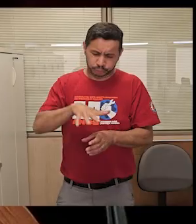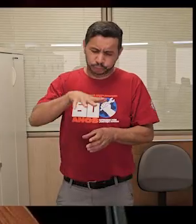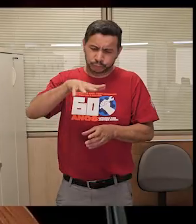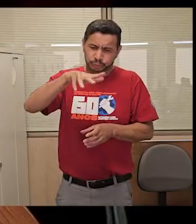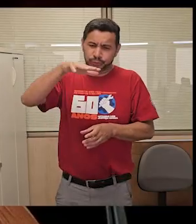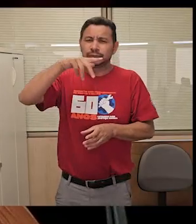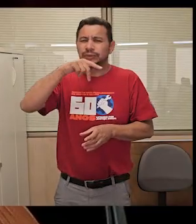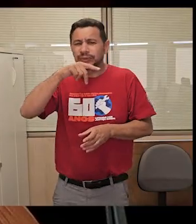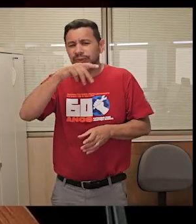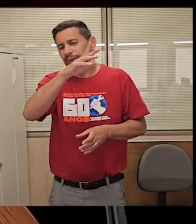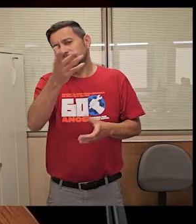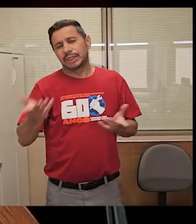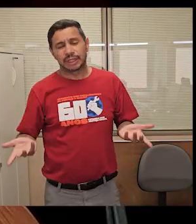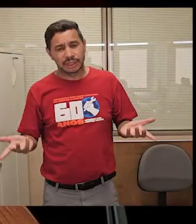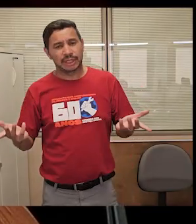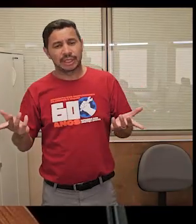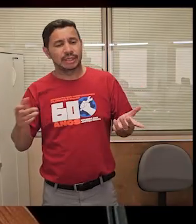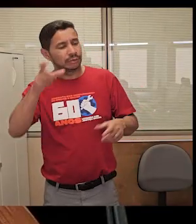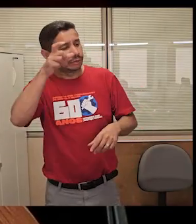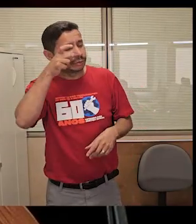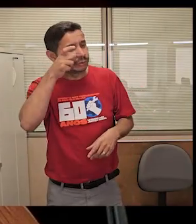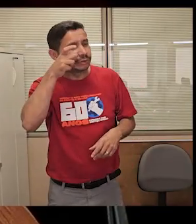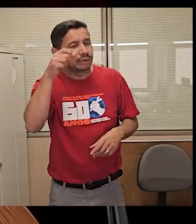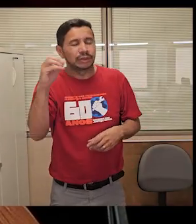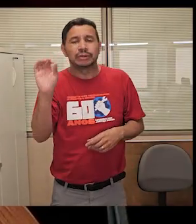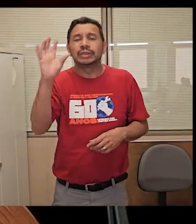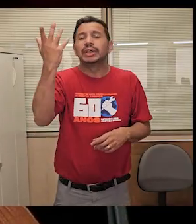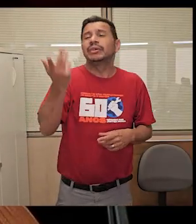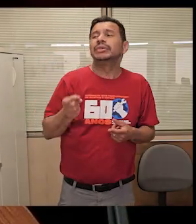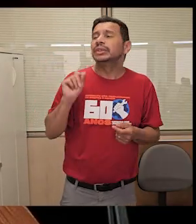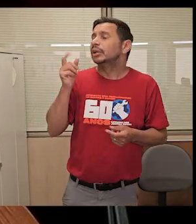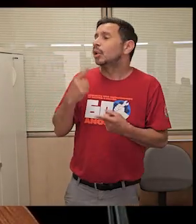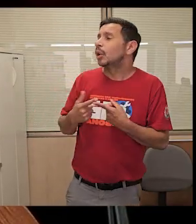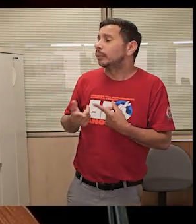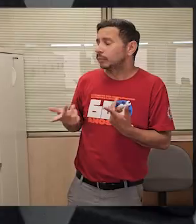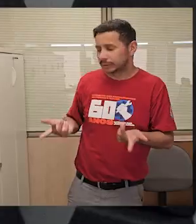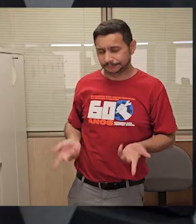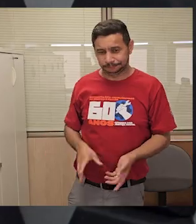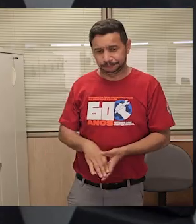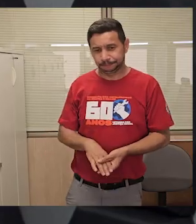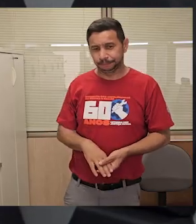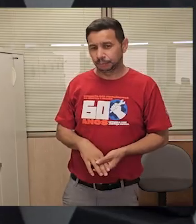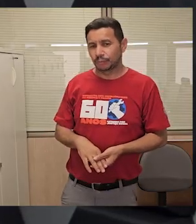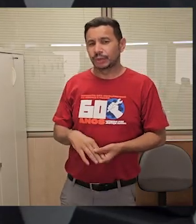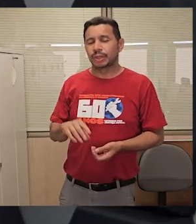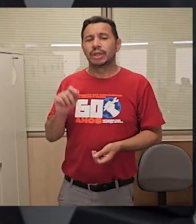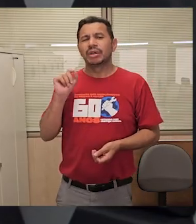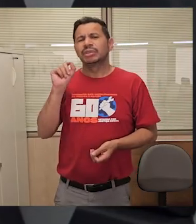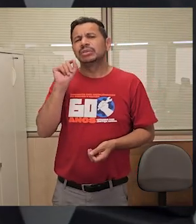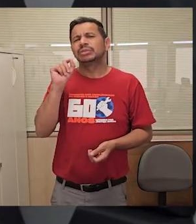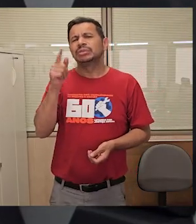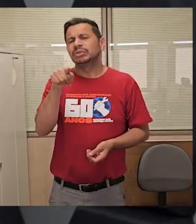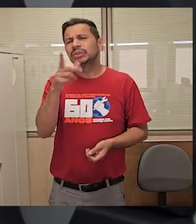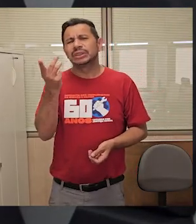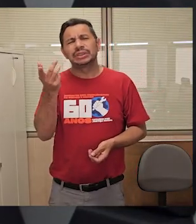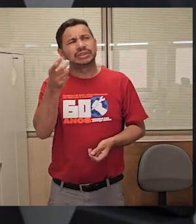Que é um exemplo claro de, na prática, o que aconteceu. Né? Porque quando você... Né, a